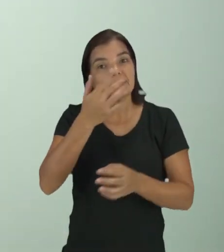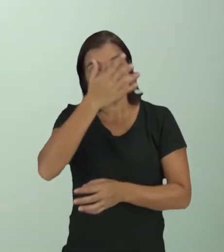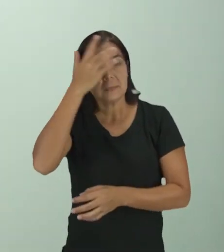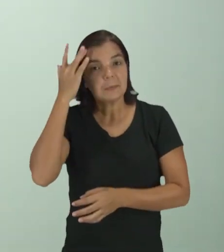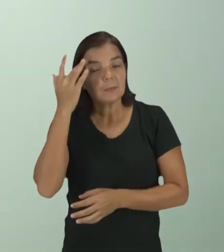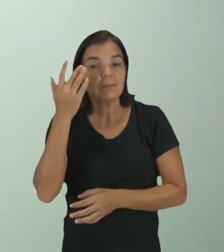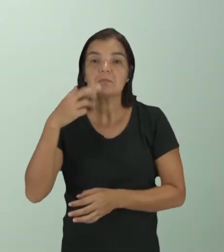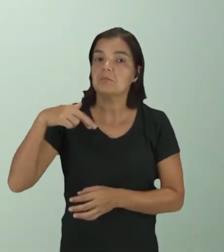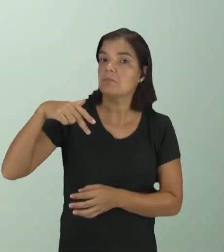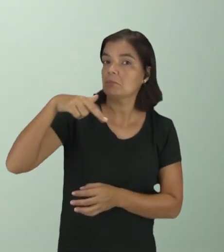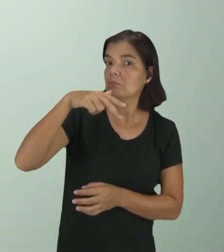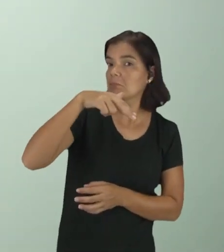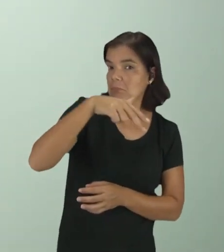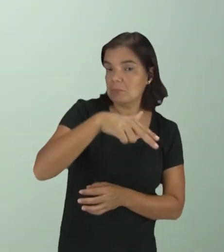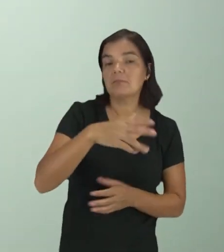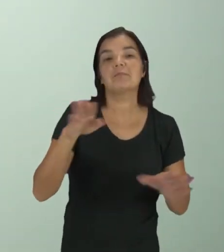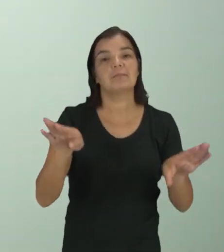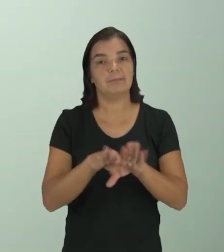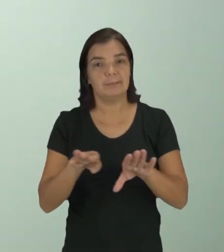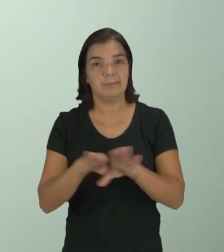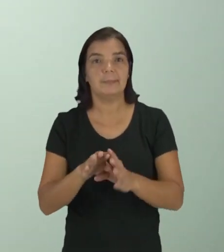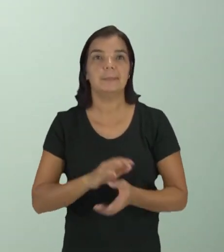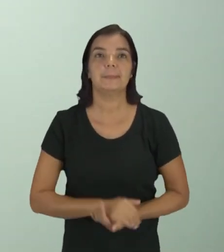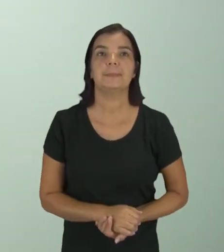pessoas circulam com grande intensidade também.